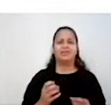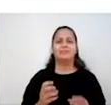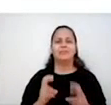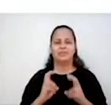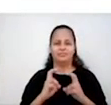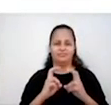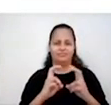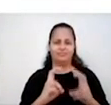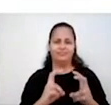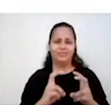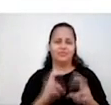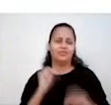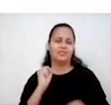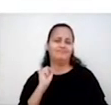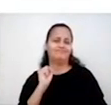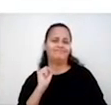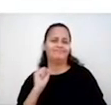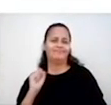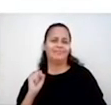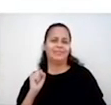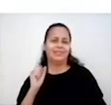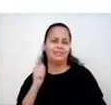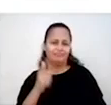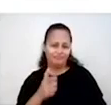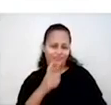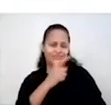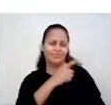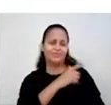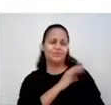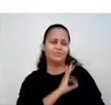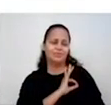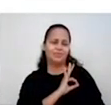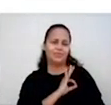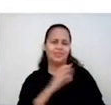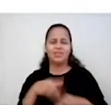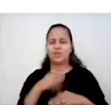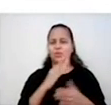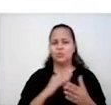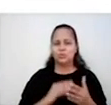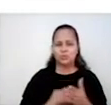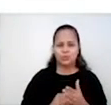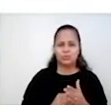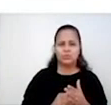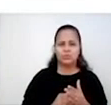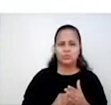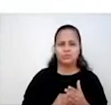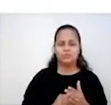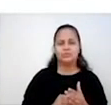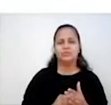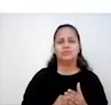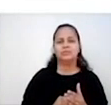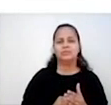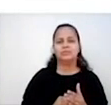bondes, arrancando trilhos e atacando policiais. Tudo isso